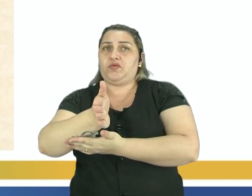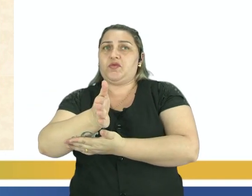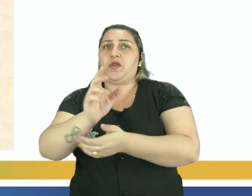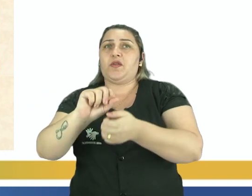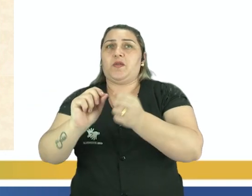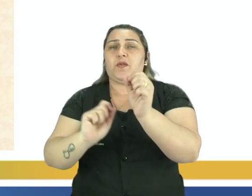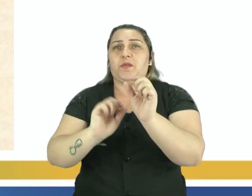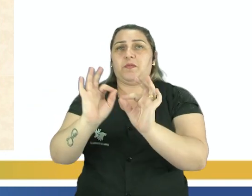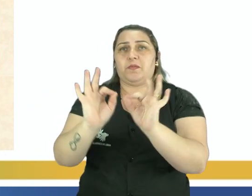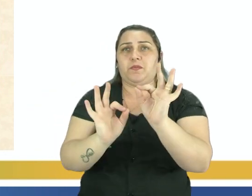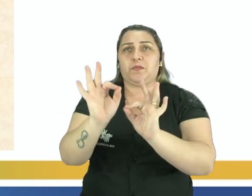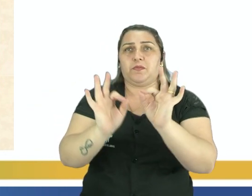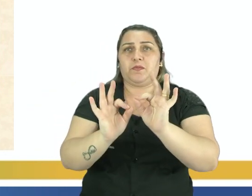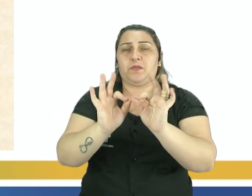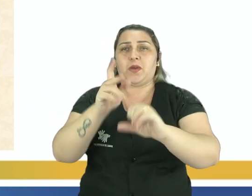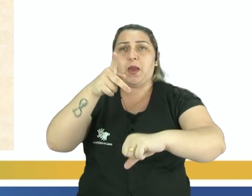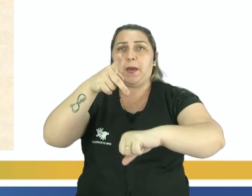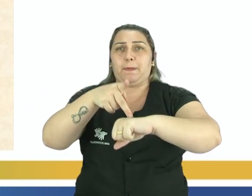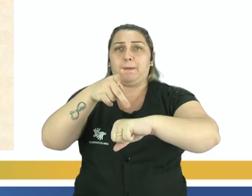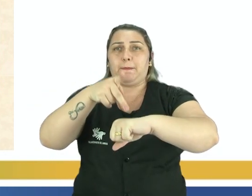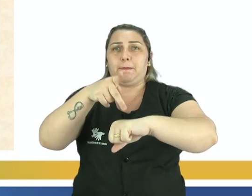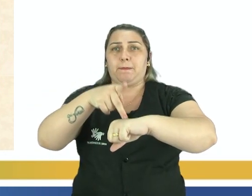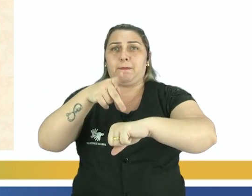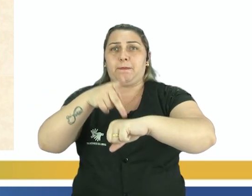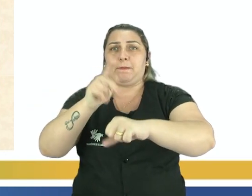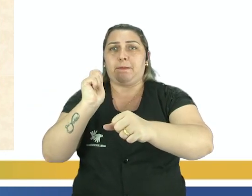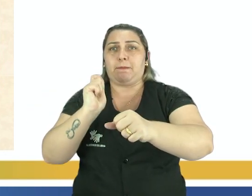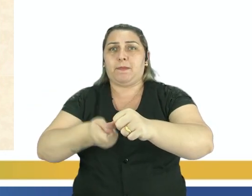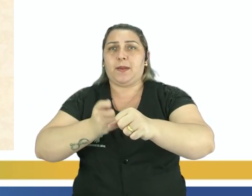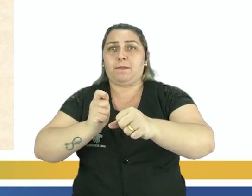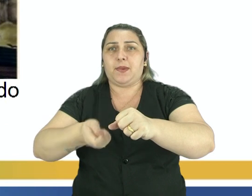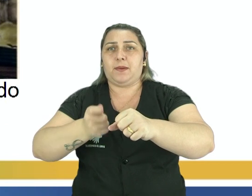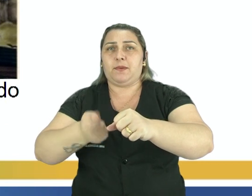produzindo uma ferramenta de pedra lascada, possivelmente uma machadinha.